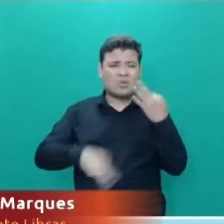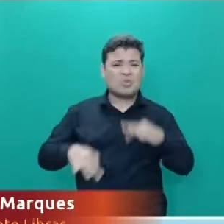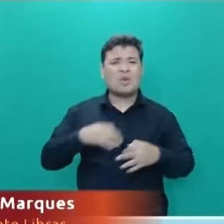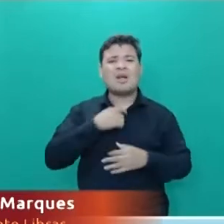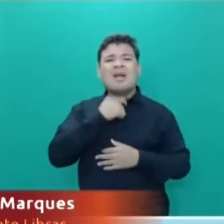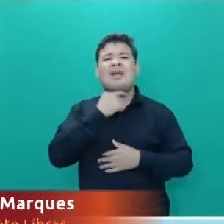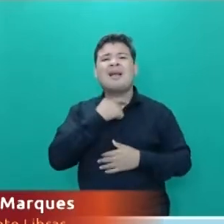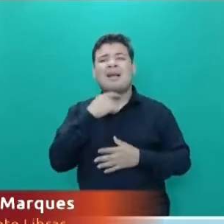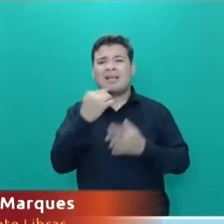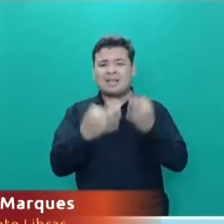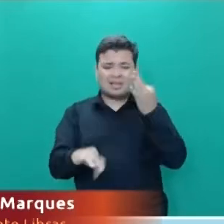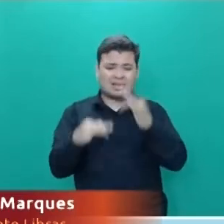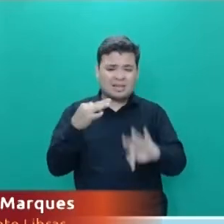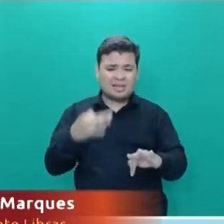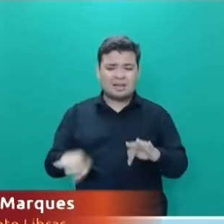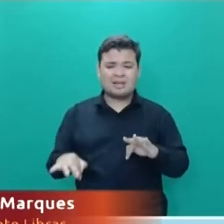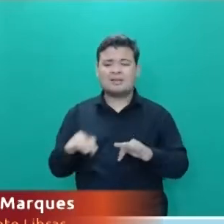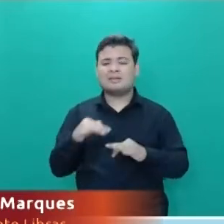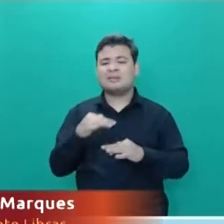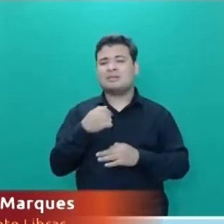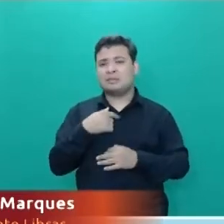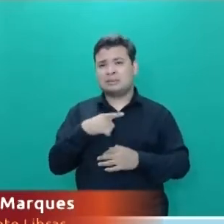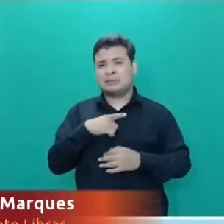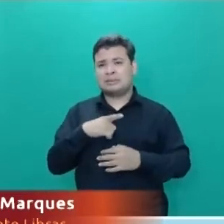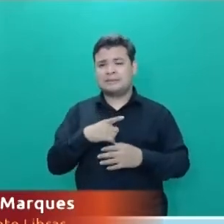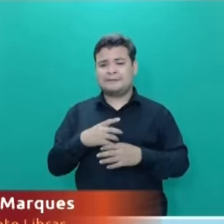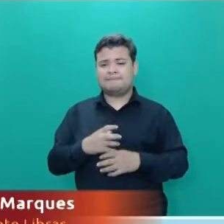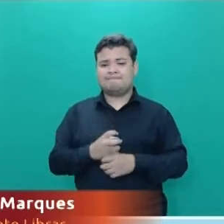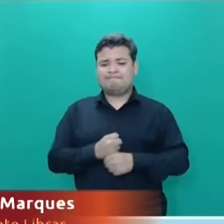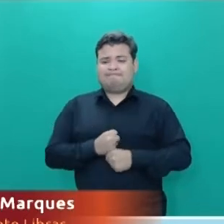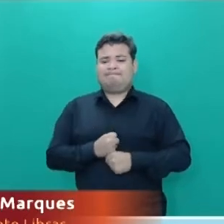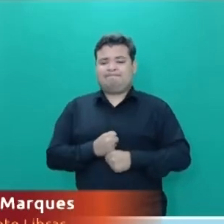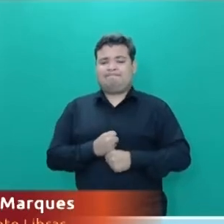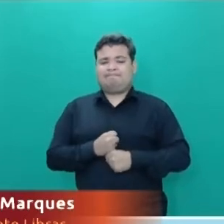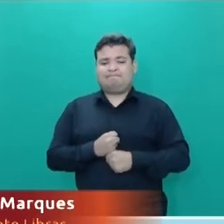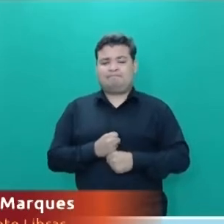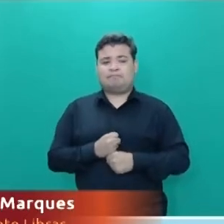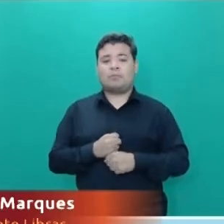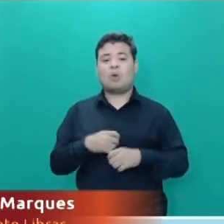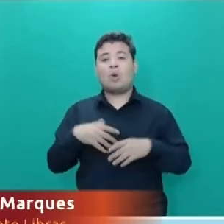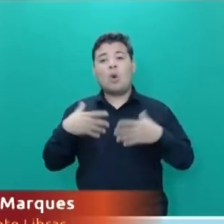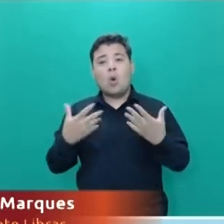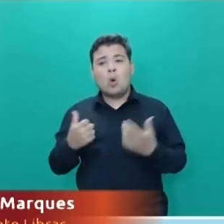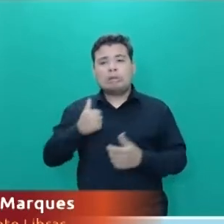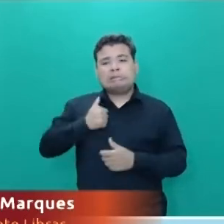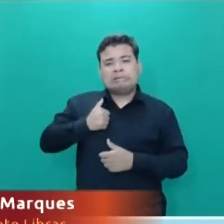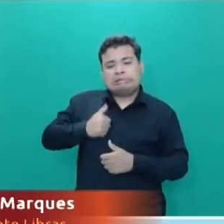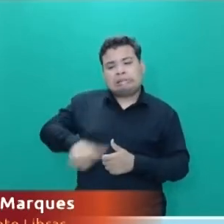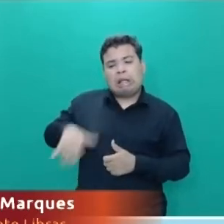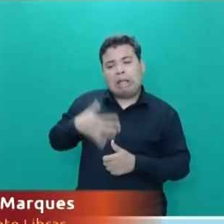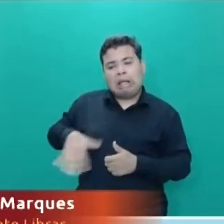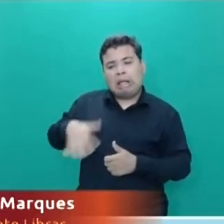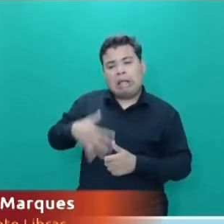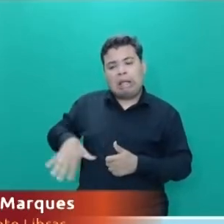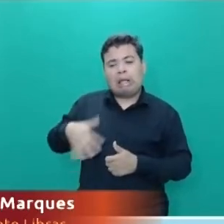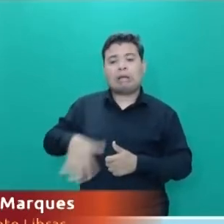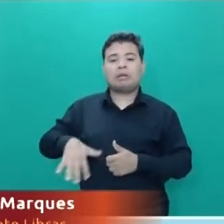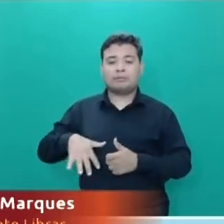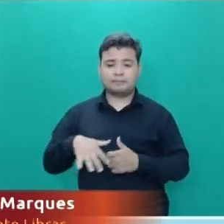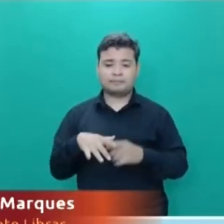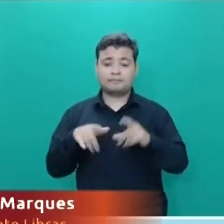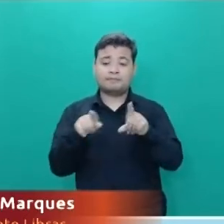garganta, constipação intestinal, que é intestino preso, ou diarreia. E pode também vir com